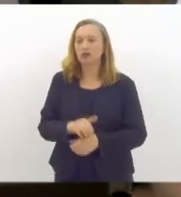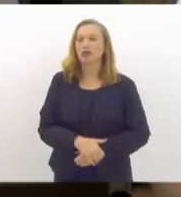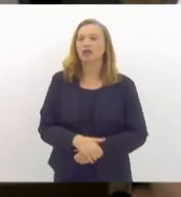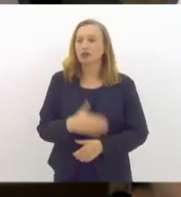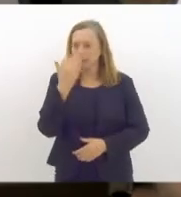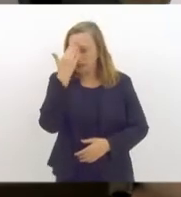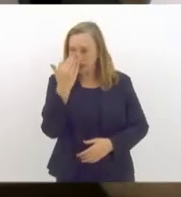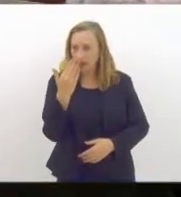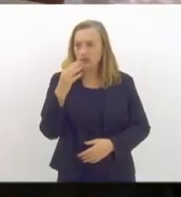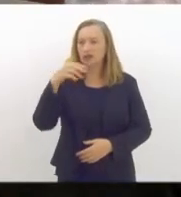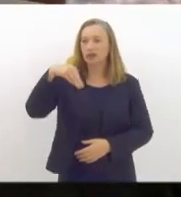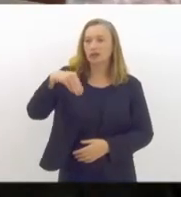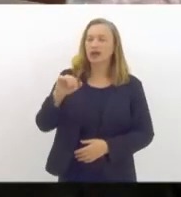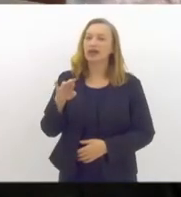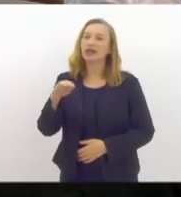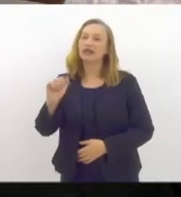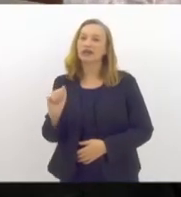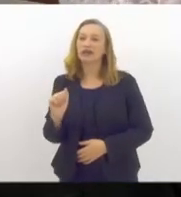Obrigado, Morena.